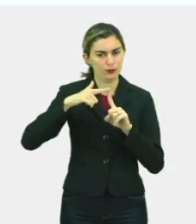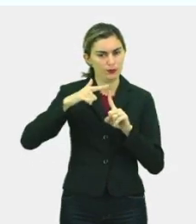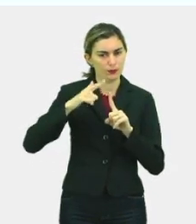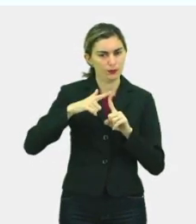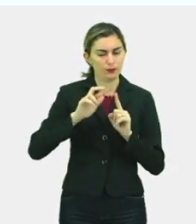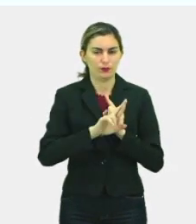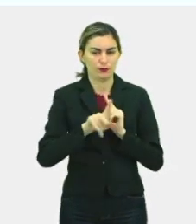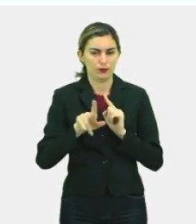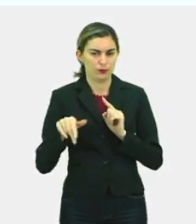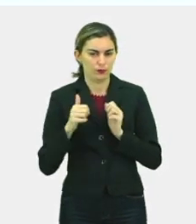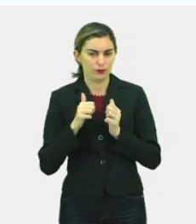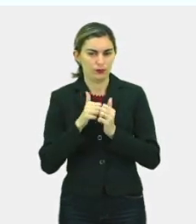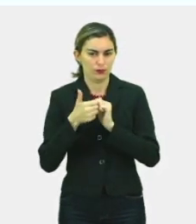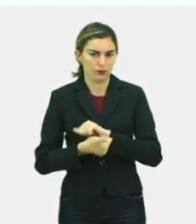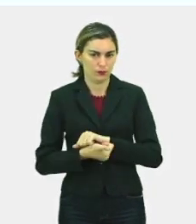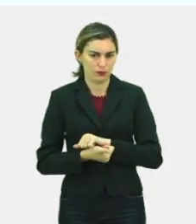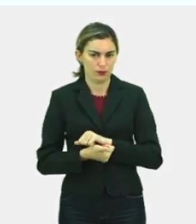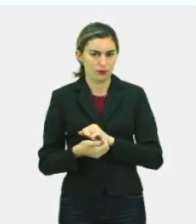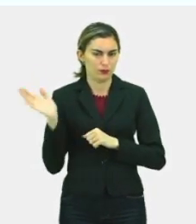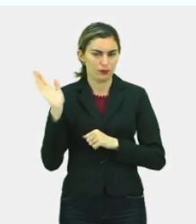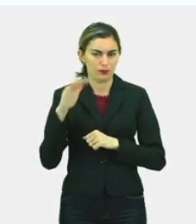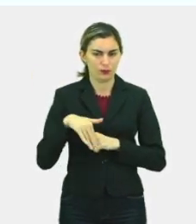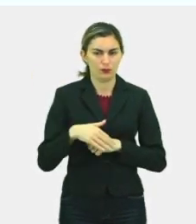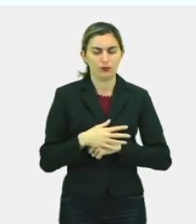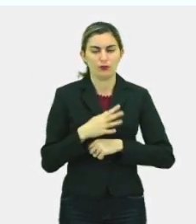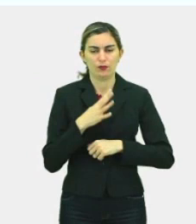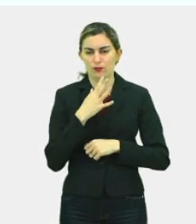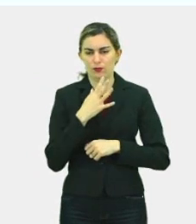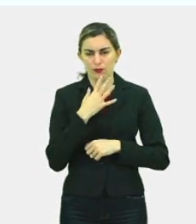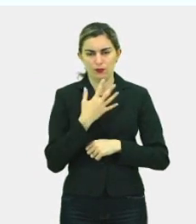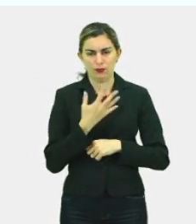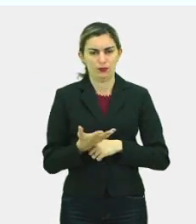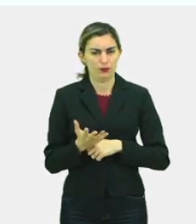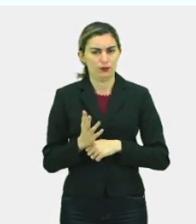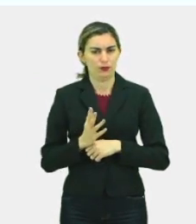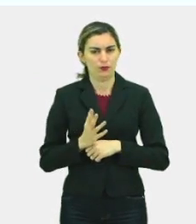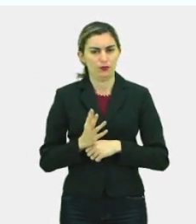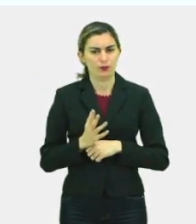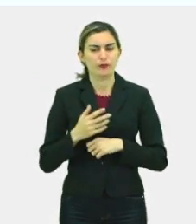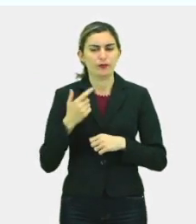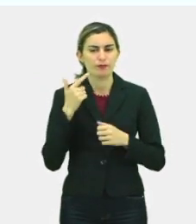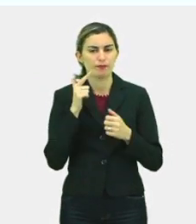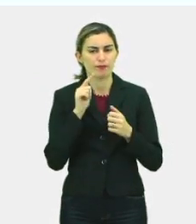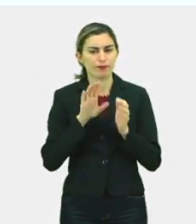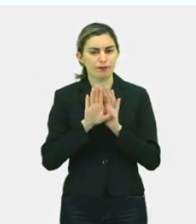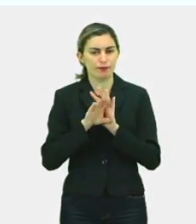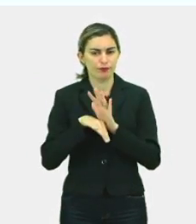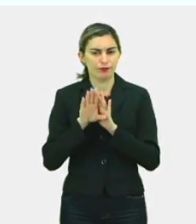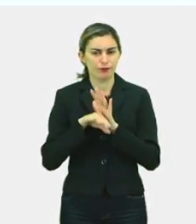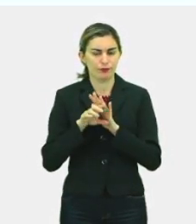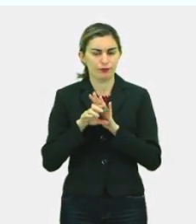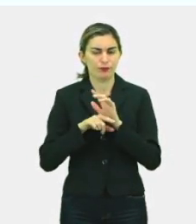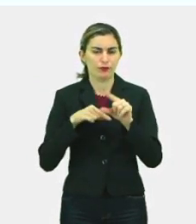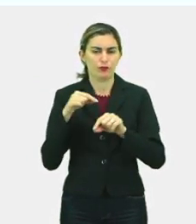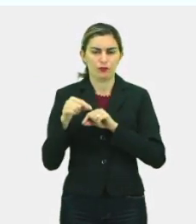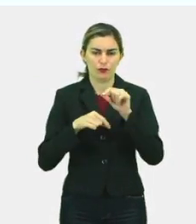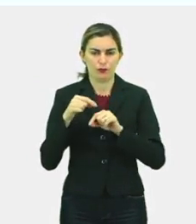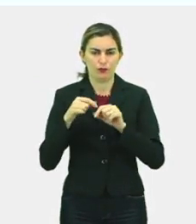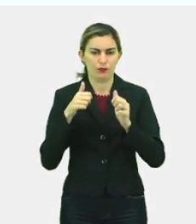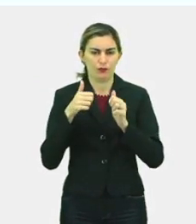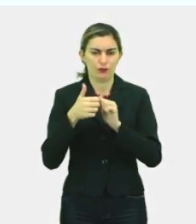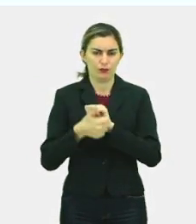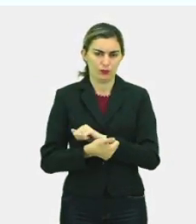tipos diferentes de esporte? Vamos lá conhecer? Então, antes de tudo, a gente precisa conceituar o que é